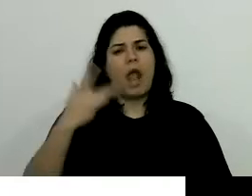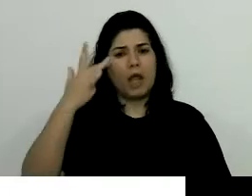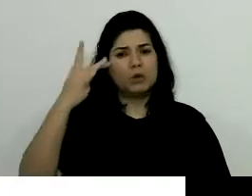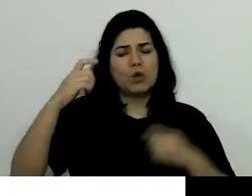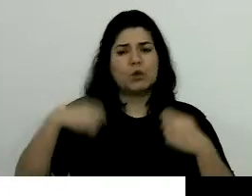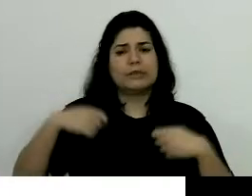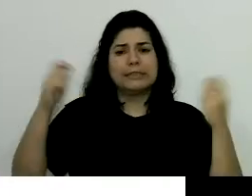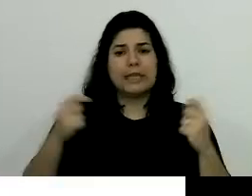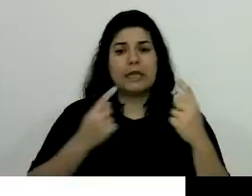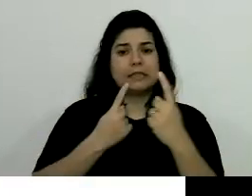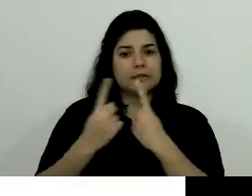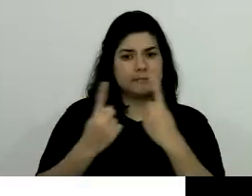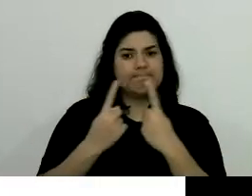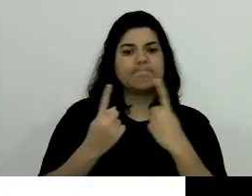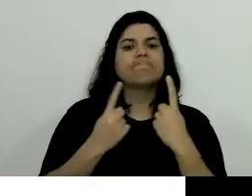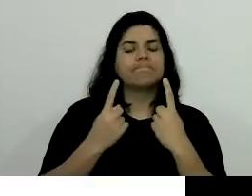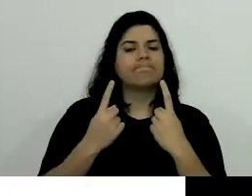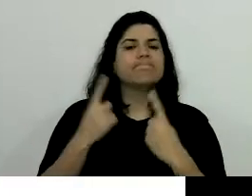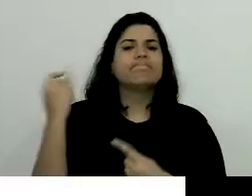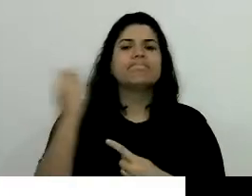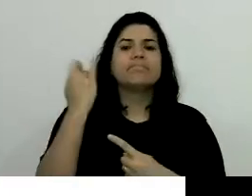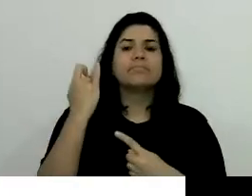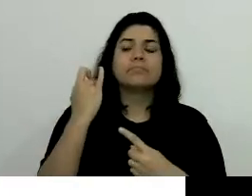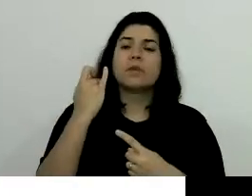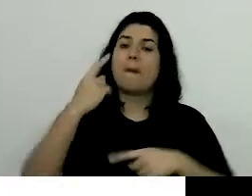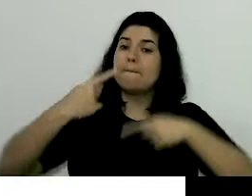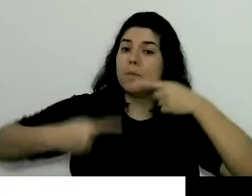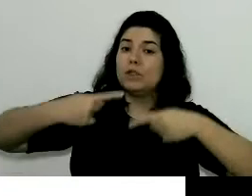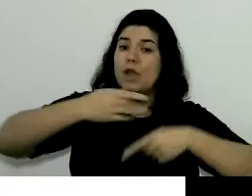Da importância de políticas públicas para alavancar